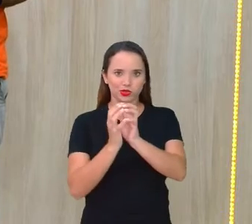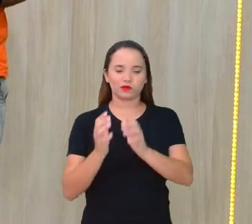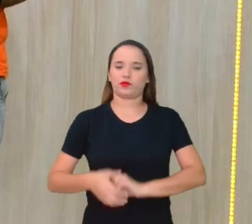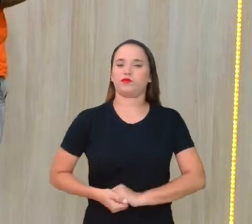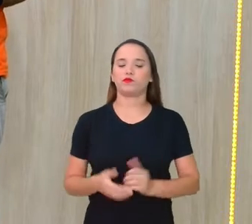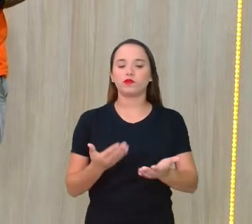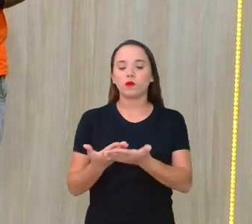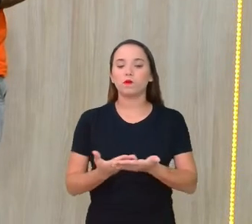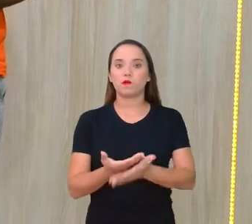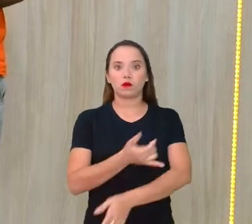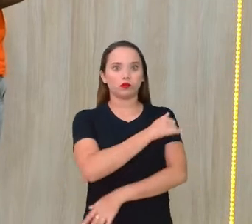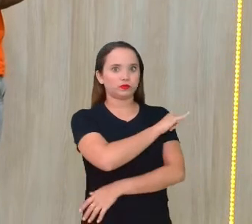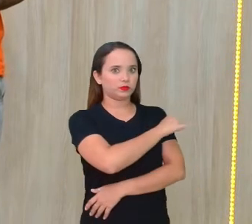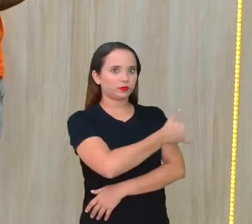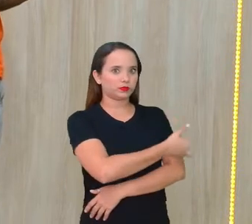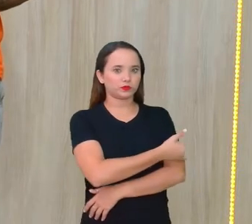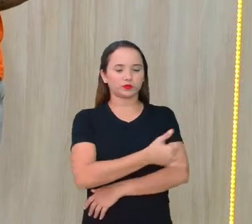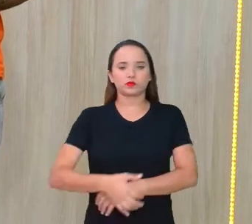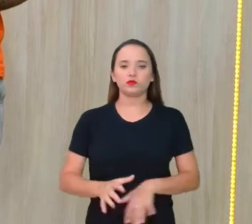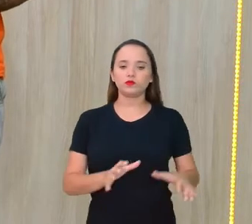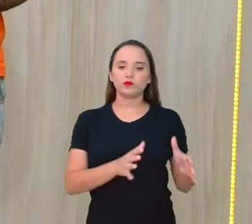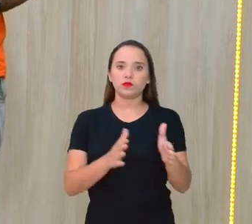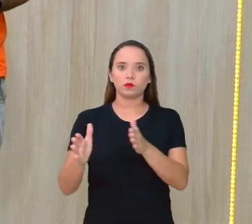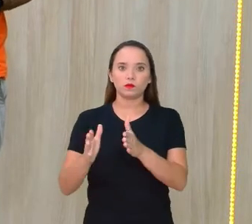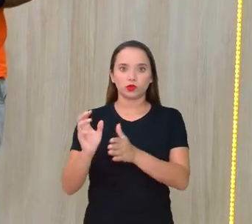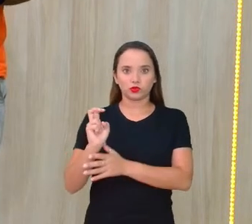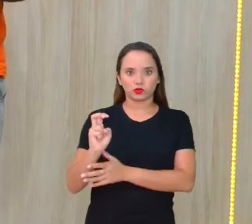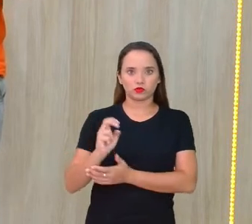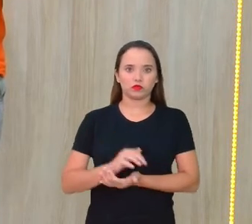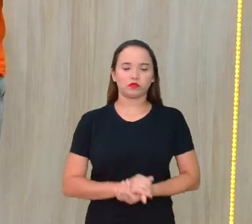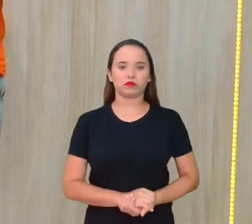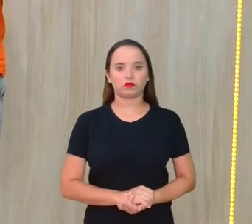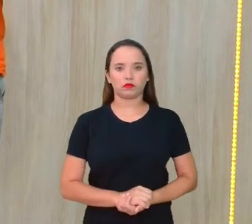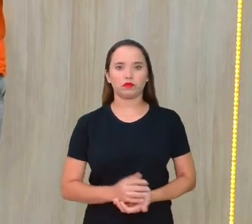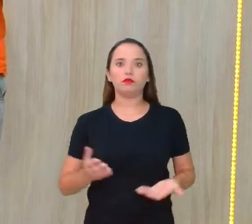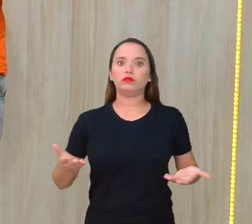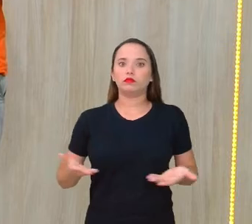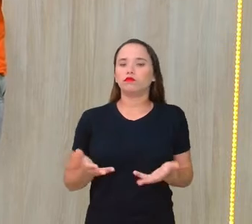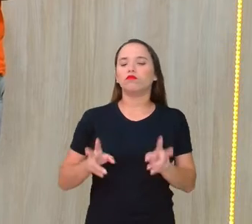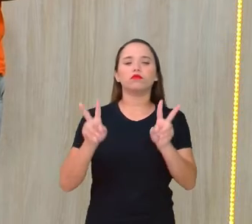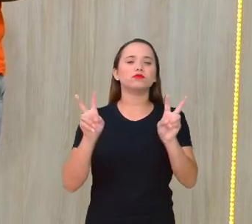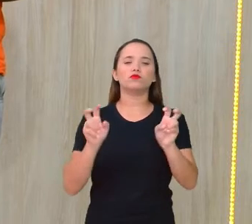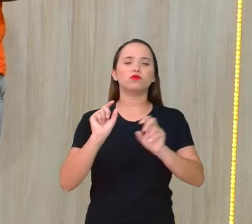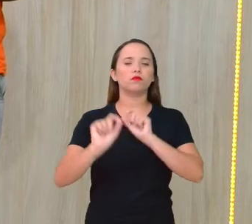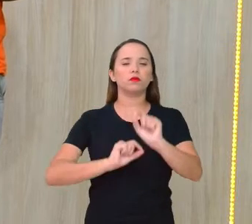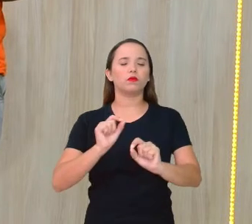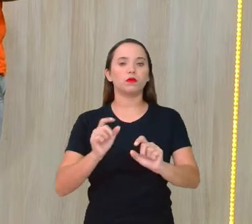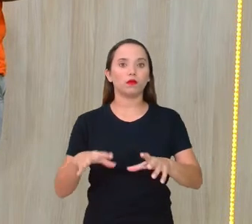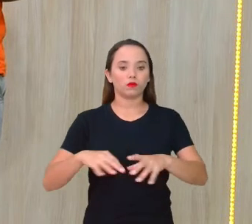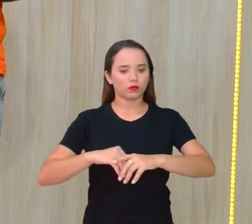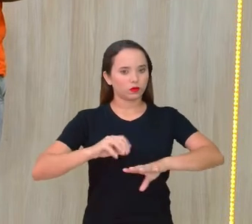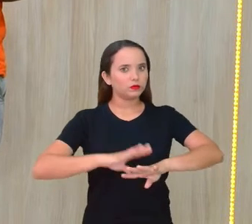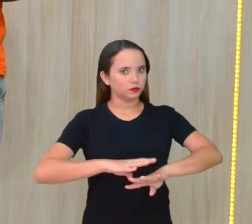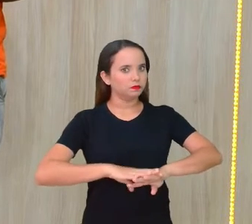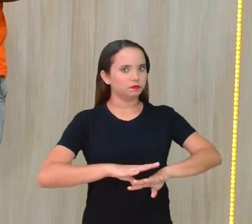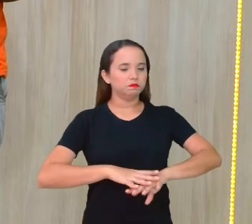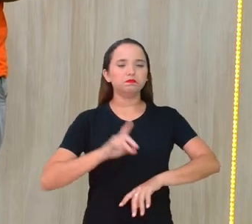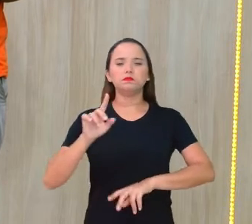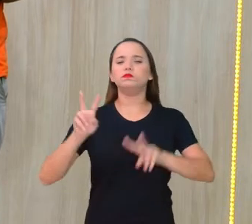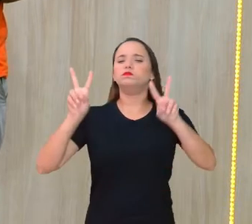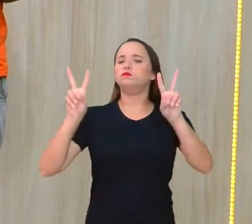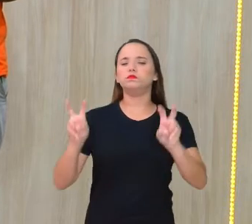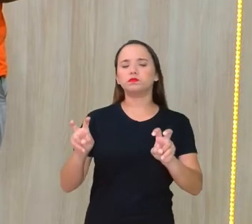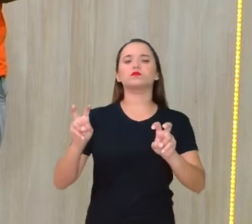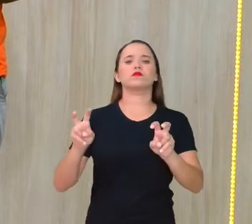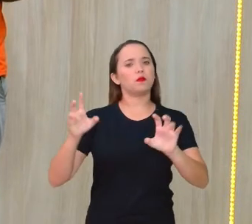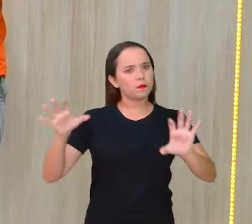da Educação de Jovens e Adultos, módulo 5. E hoje a gente vai trabalhar um tema de matemática, que é um tema que ele está